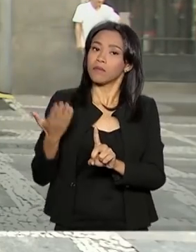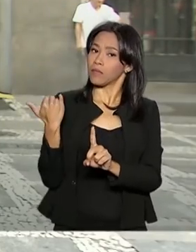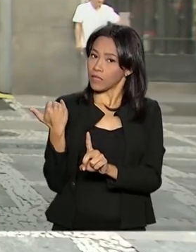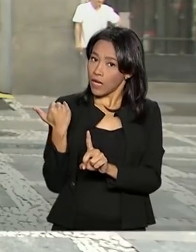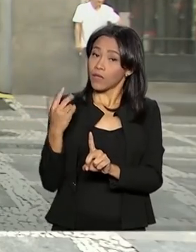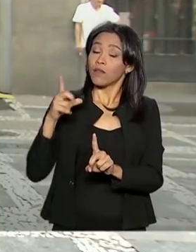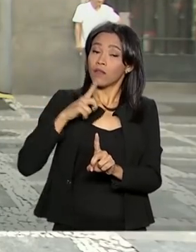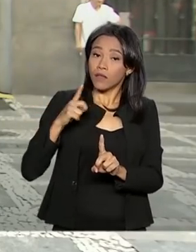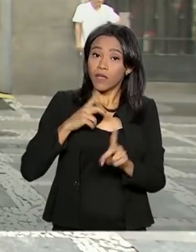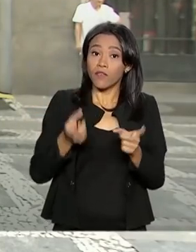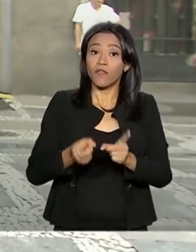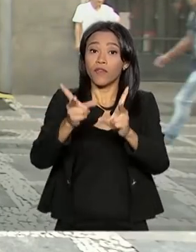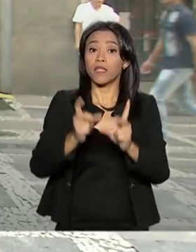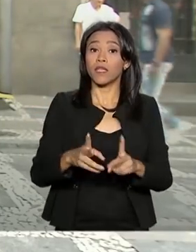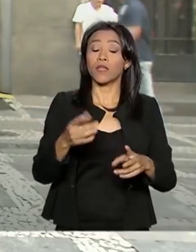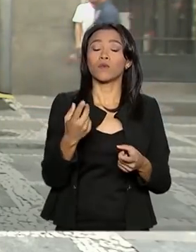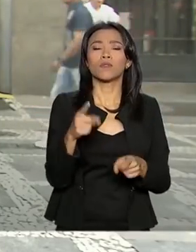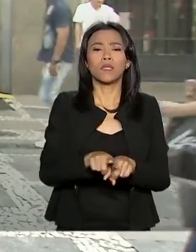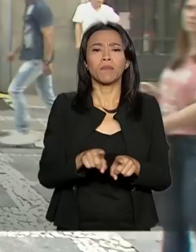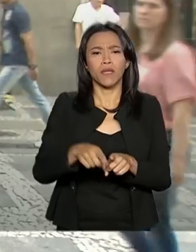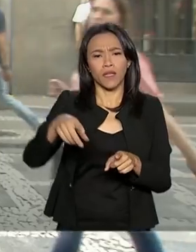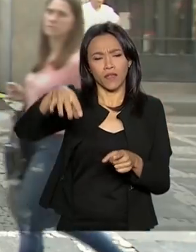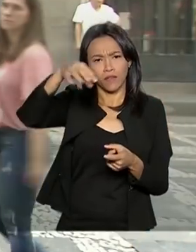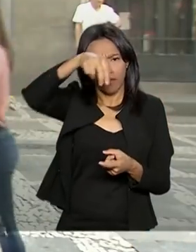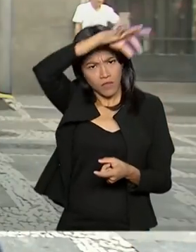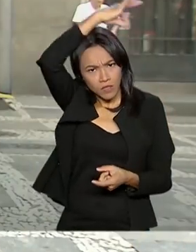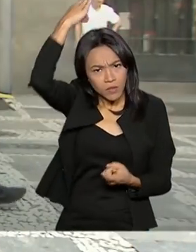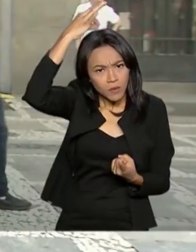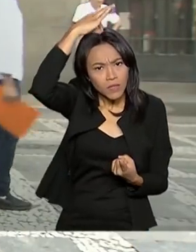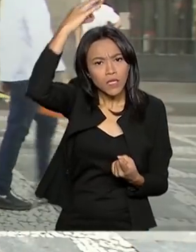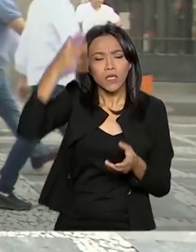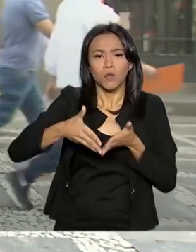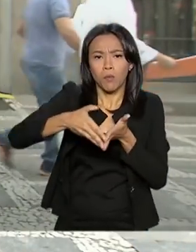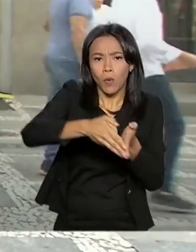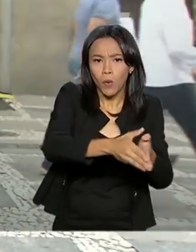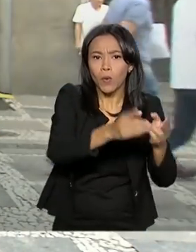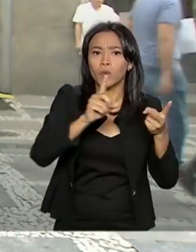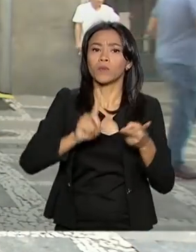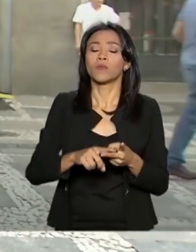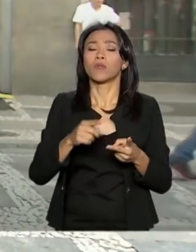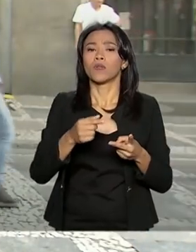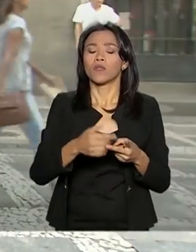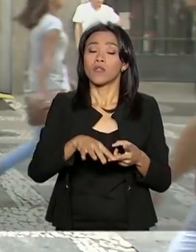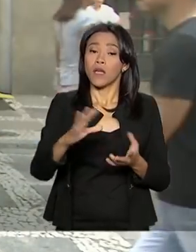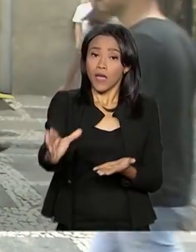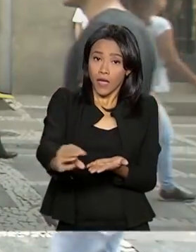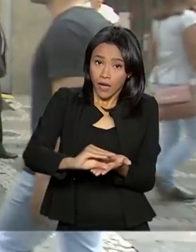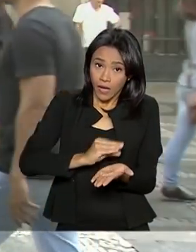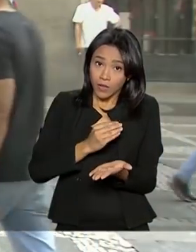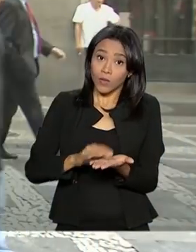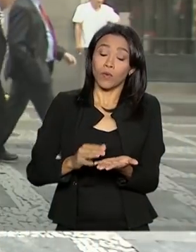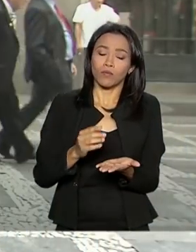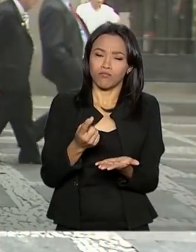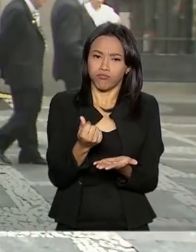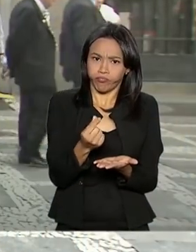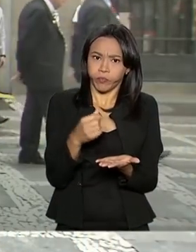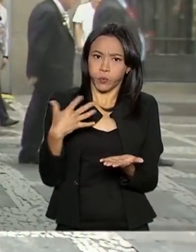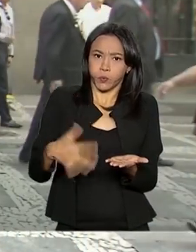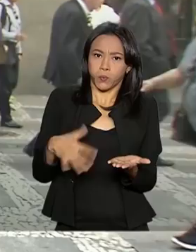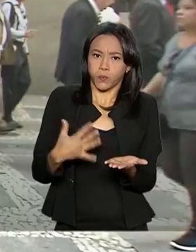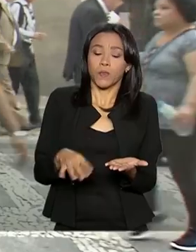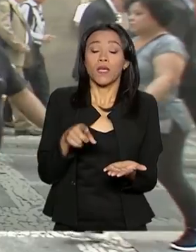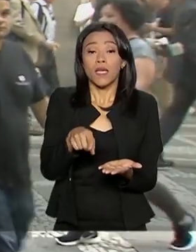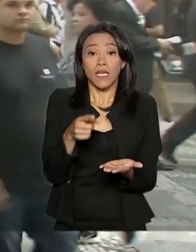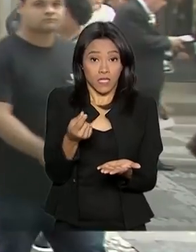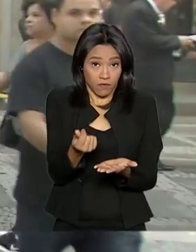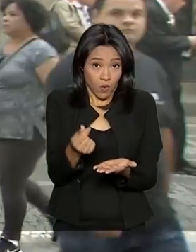Cabedelo, na Paraíba, e Vitória, no Espírito Santo, o governo arrecadou 219,5 de reais. A expectativa é que